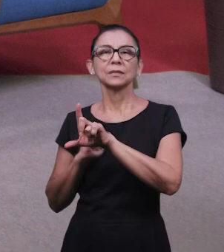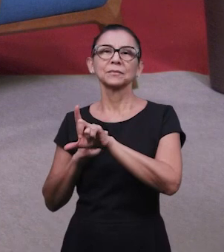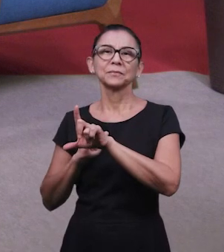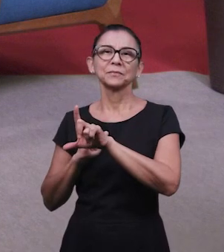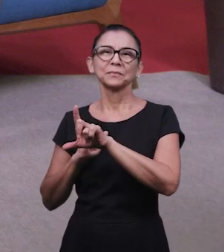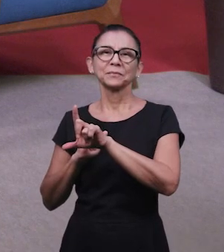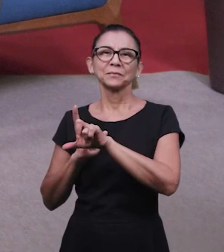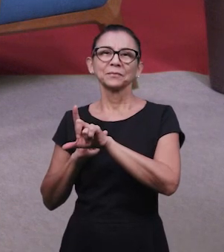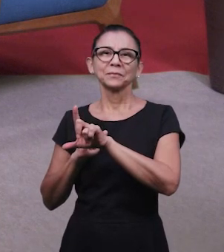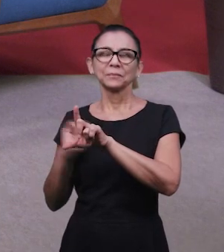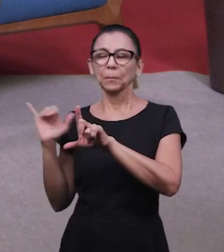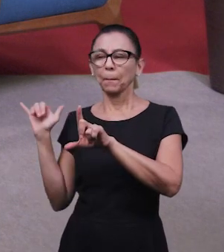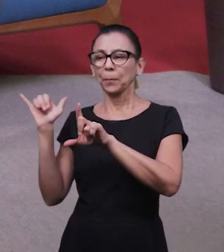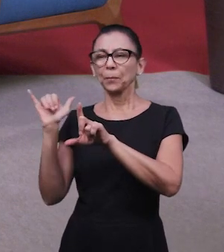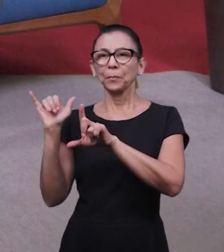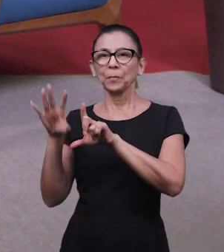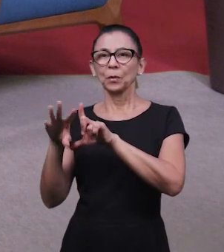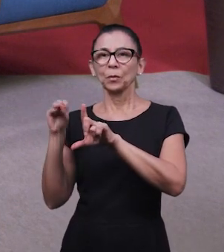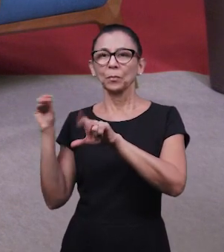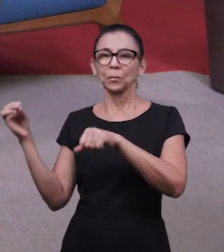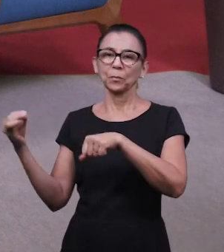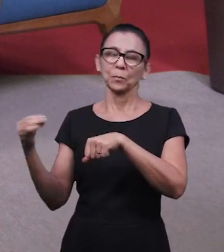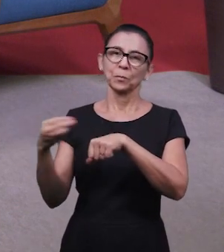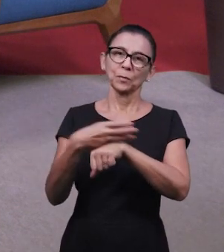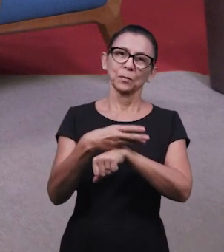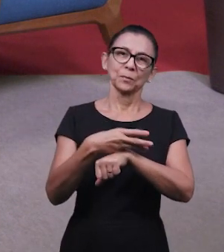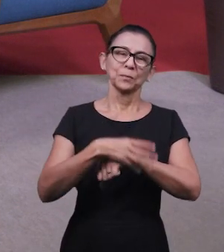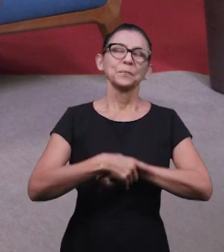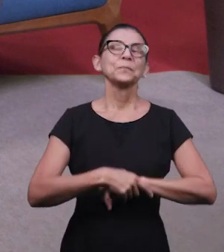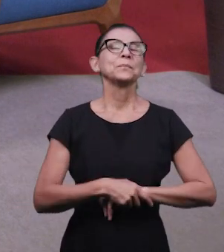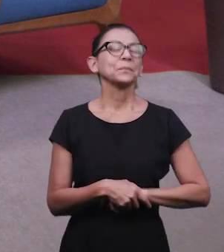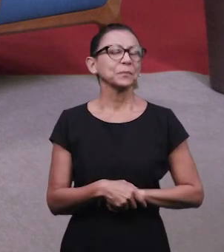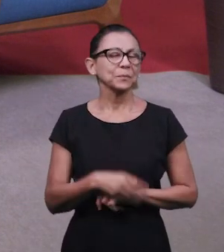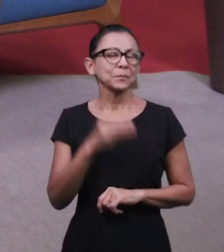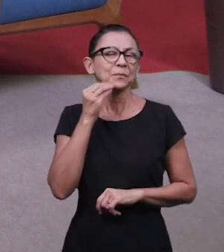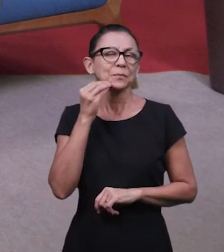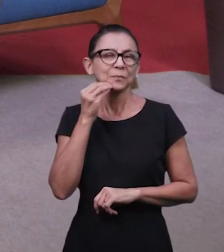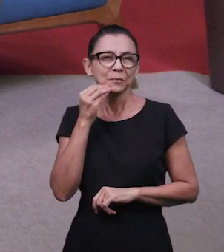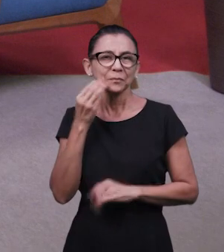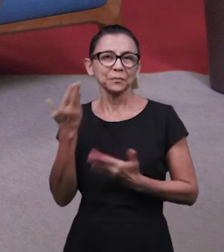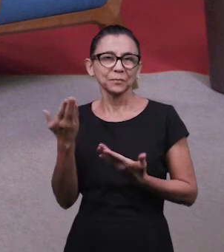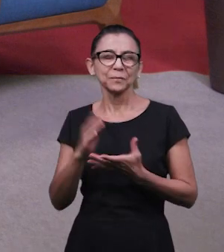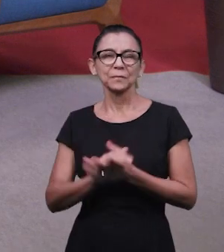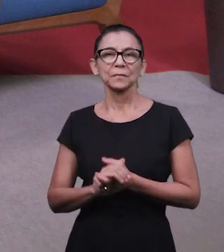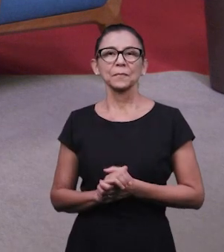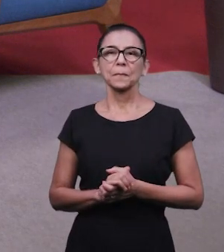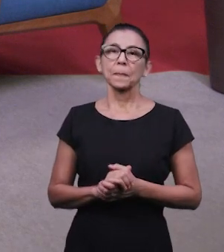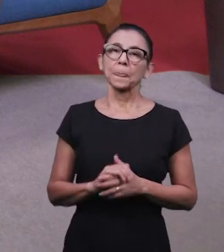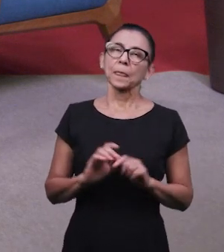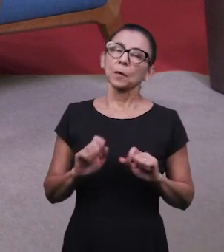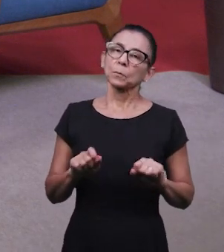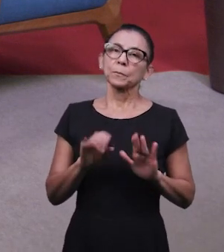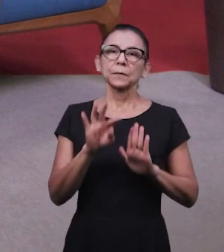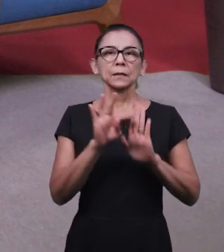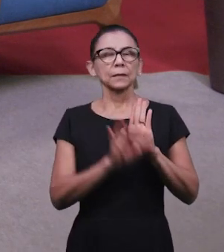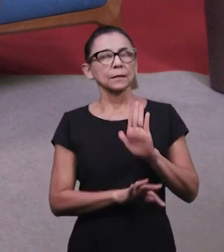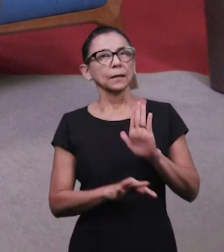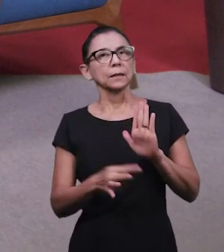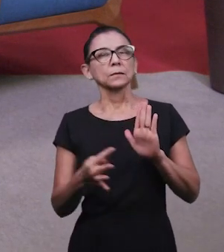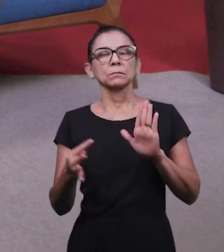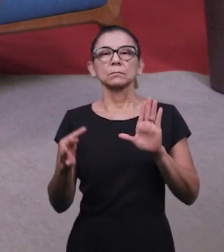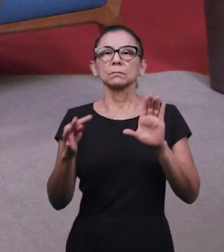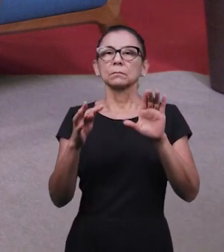João Batista, Cláudia, obrigado ao Tiago, obrigado à Vitória, os irmãos que mandaram essas mensagens, e você também pode mandar a sua, é só apontar